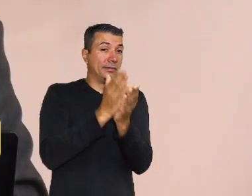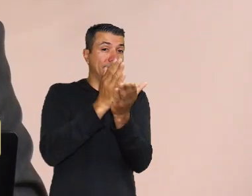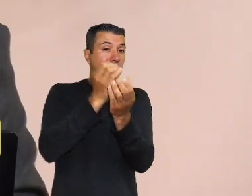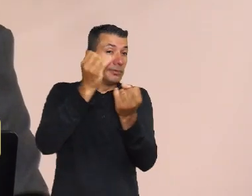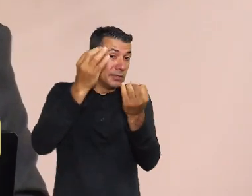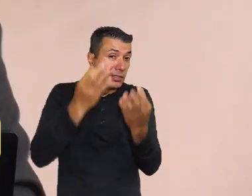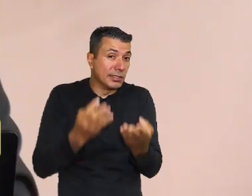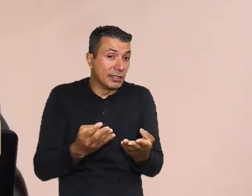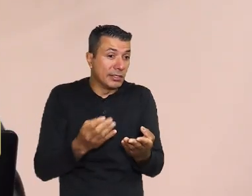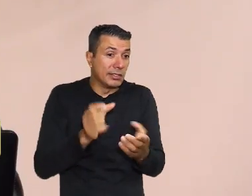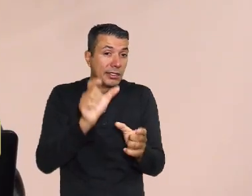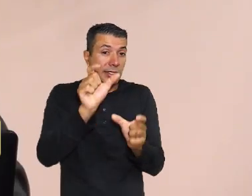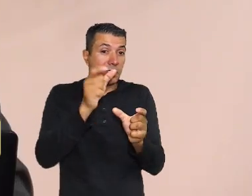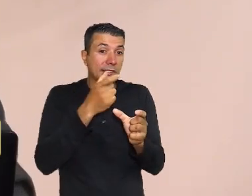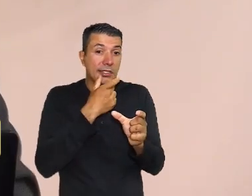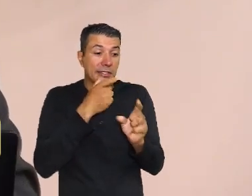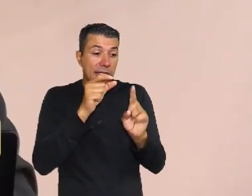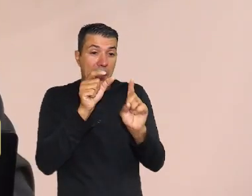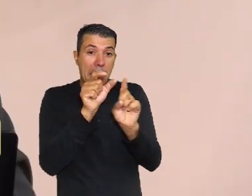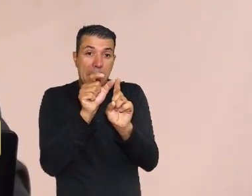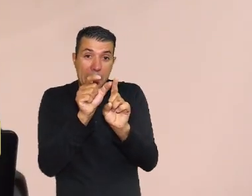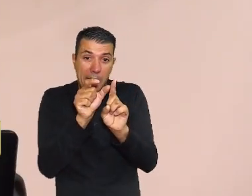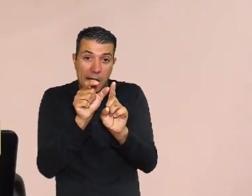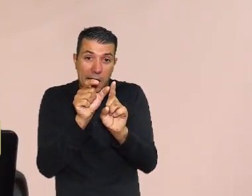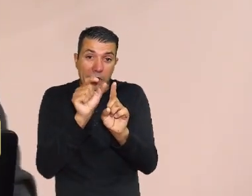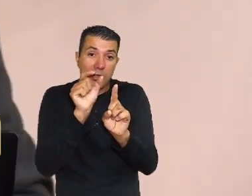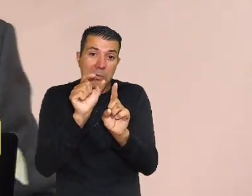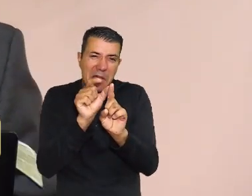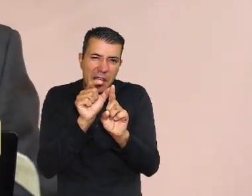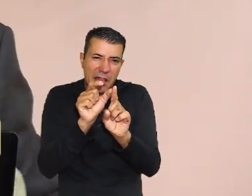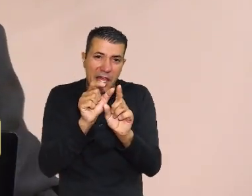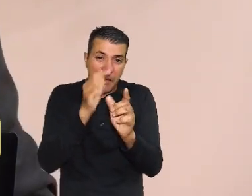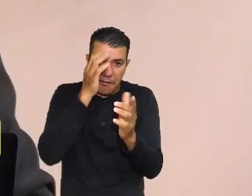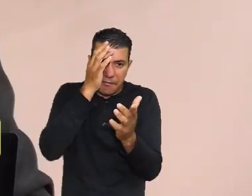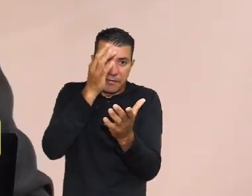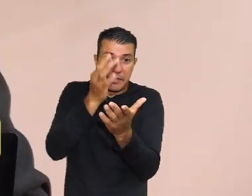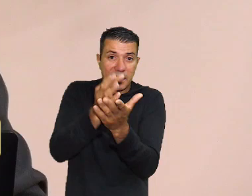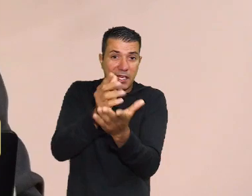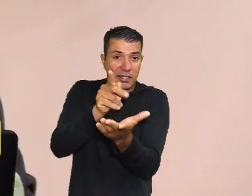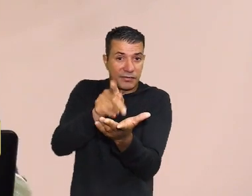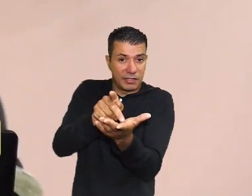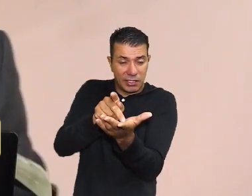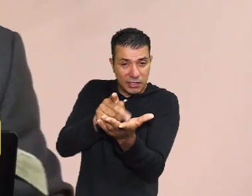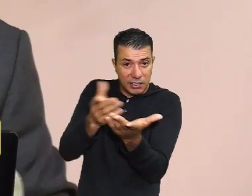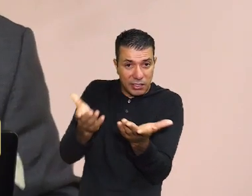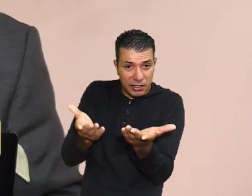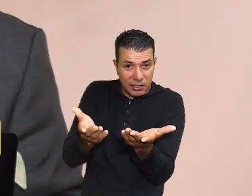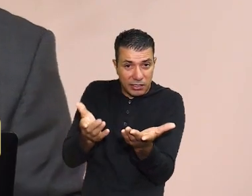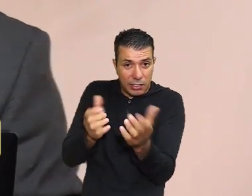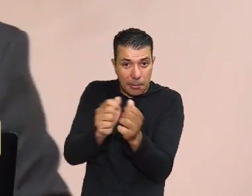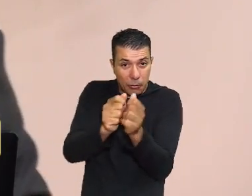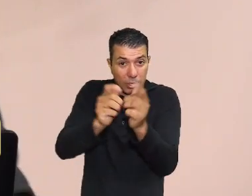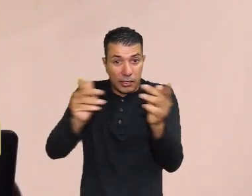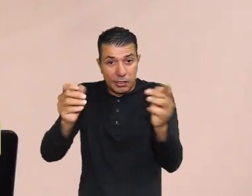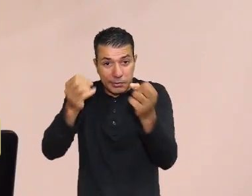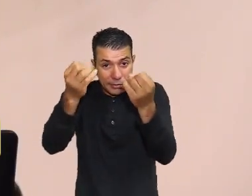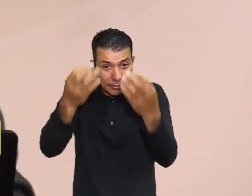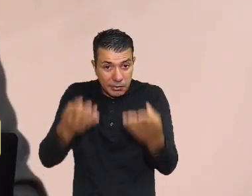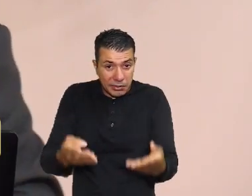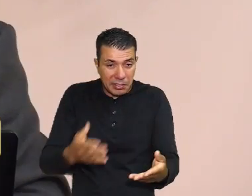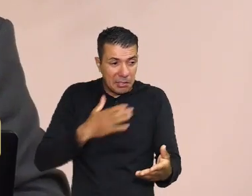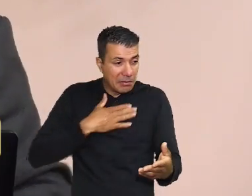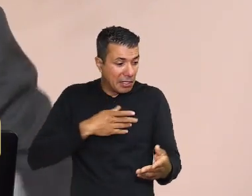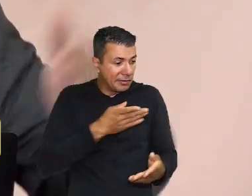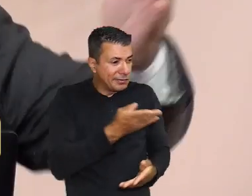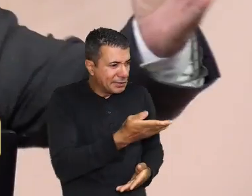assim, ó: essas palavras são fiéis e verdadeiras, não são as palavras do pastor Leonardo para você, não são as palavras do